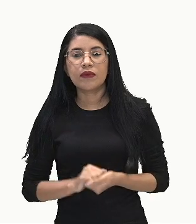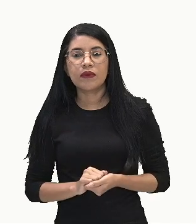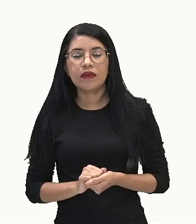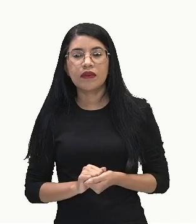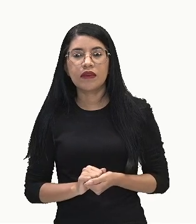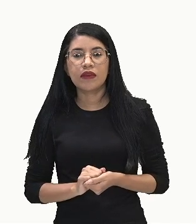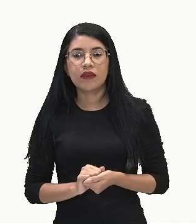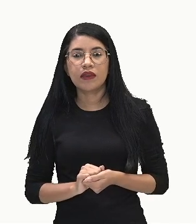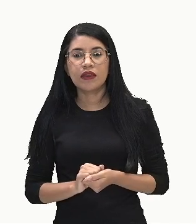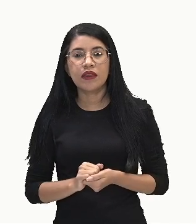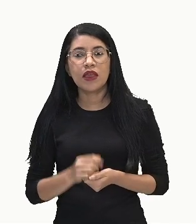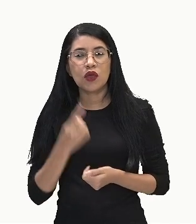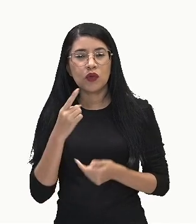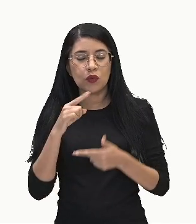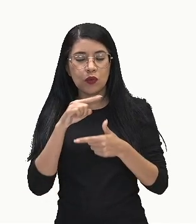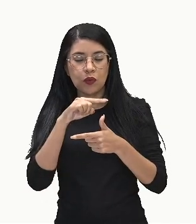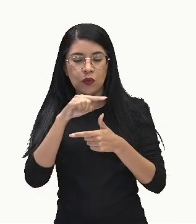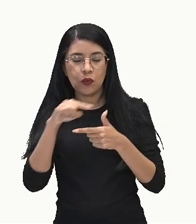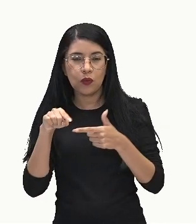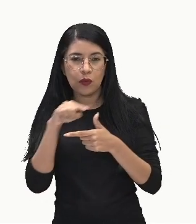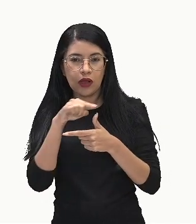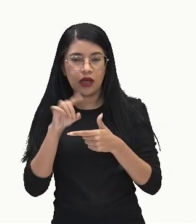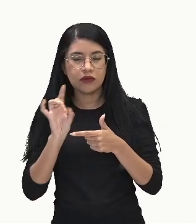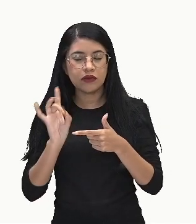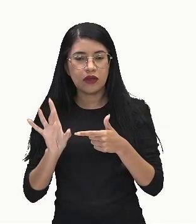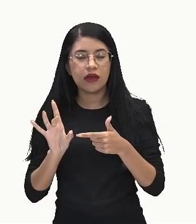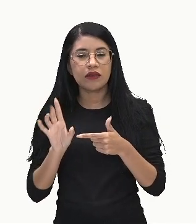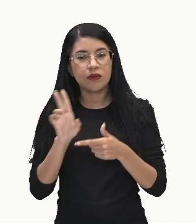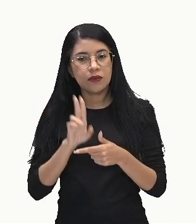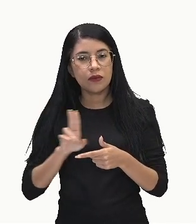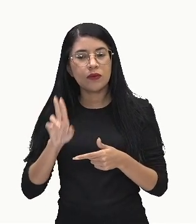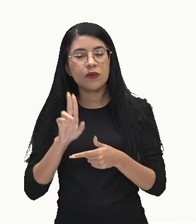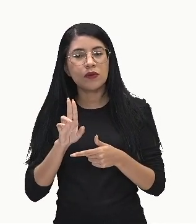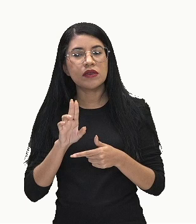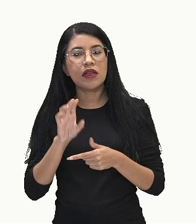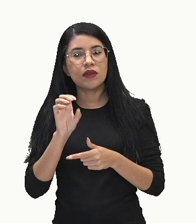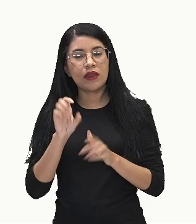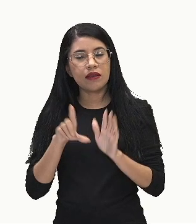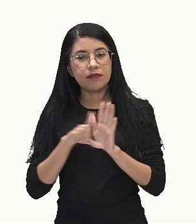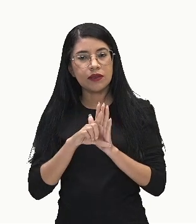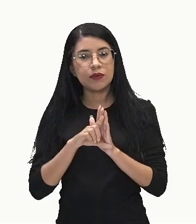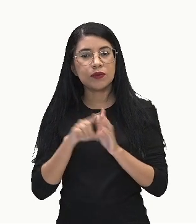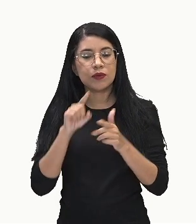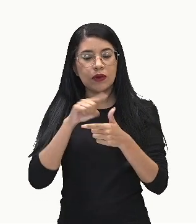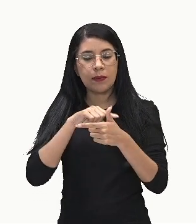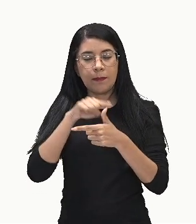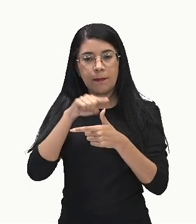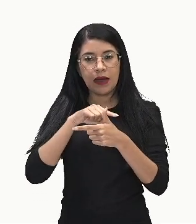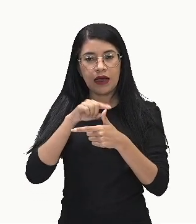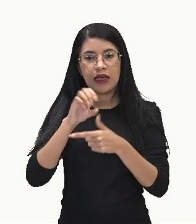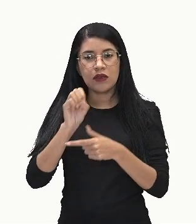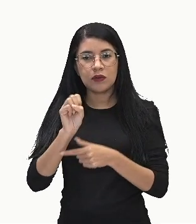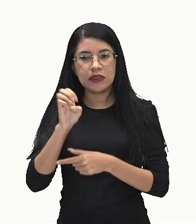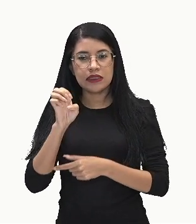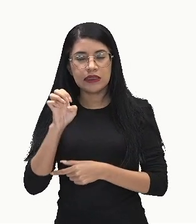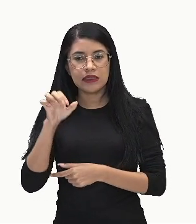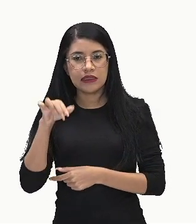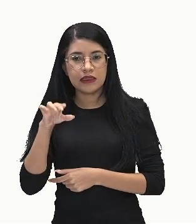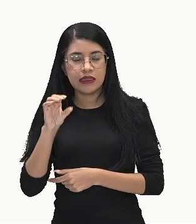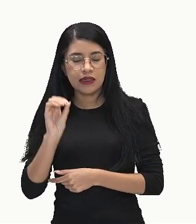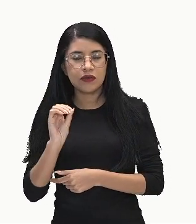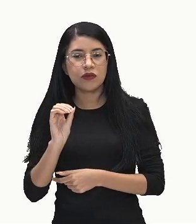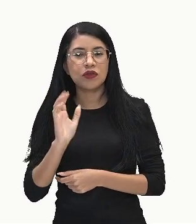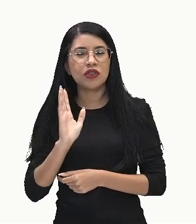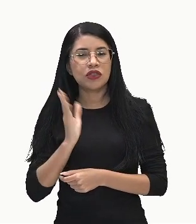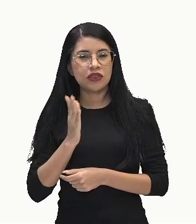e um único lado, então usaremos a lei dos senos, que foi o conteúdo que nós